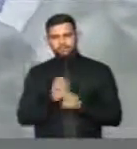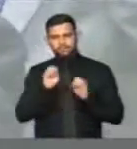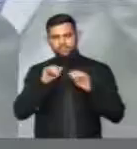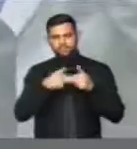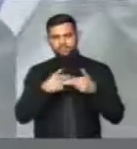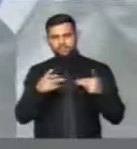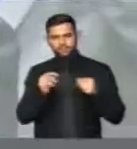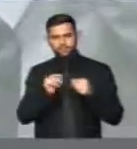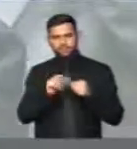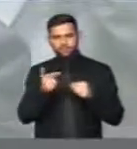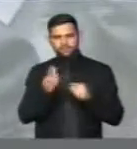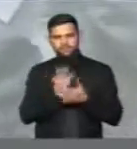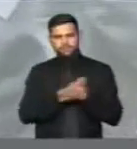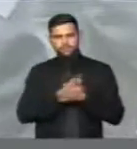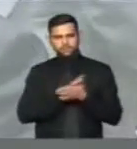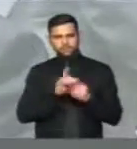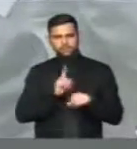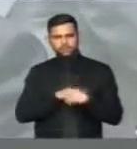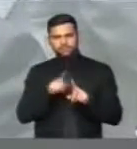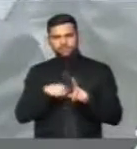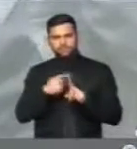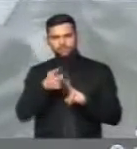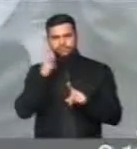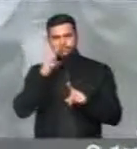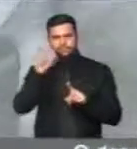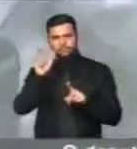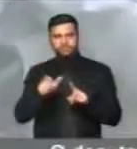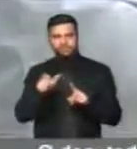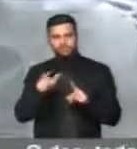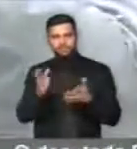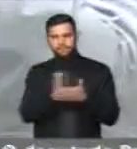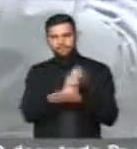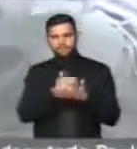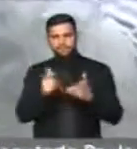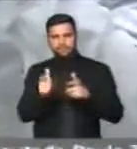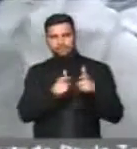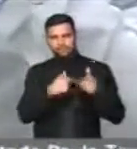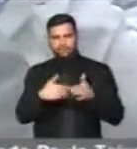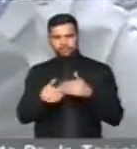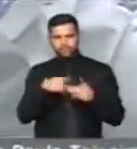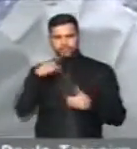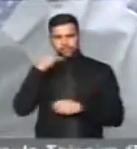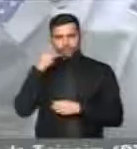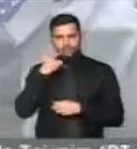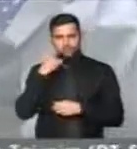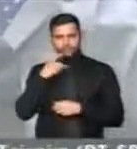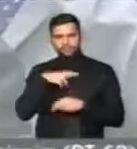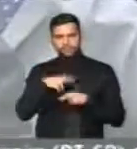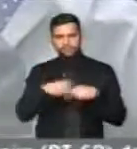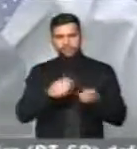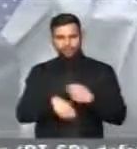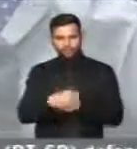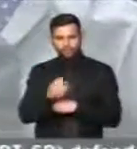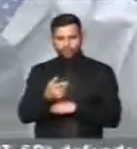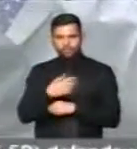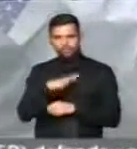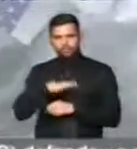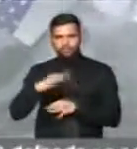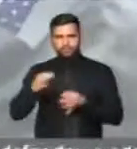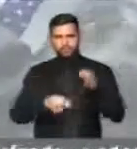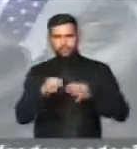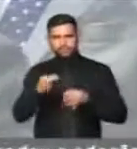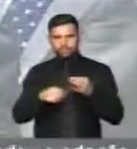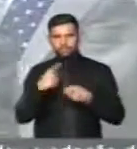Apenas para concluir, não tomarei mais tempo de Vossa Excelência, em qualquer campo, no campo político, no campo econômico e no campo